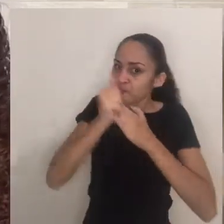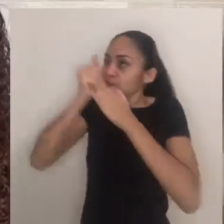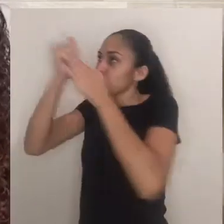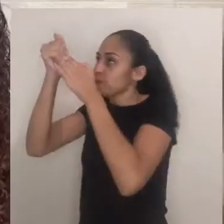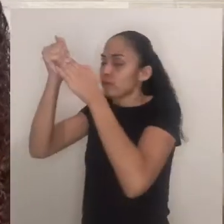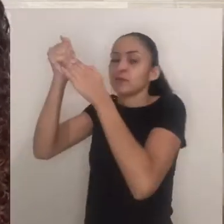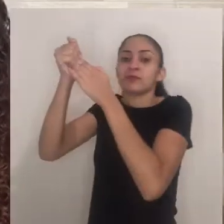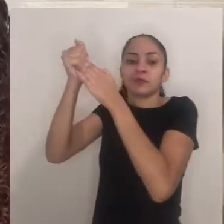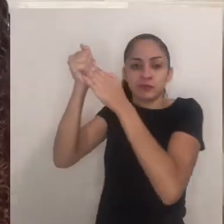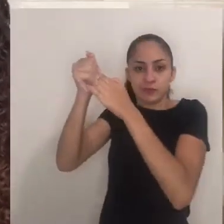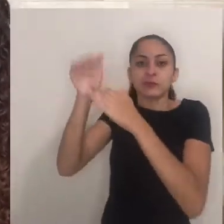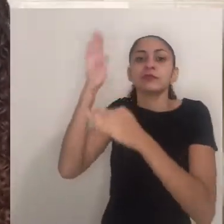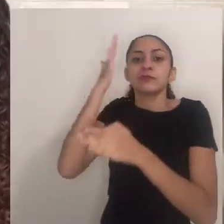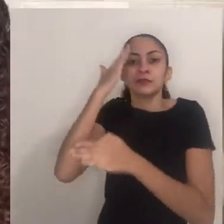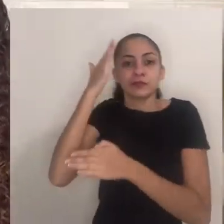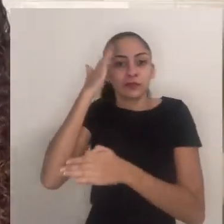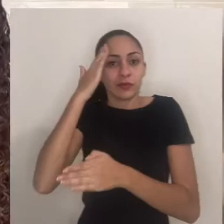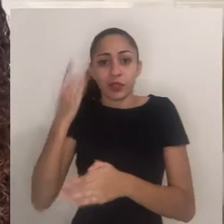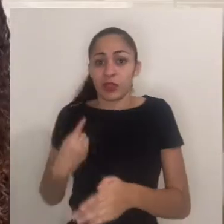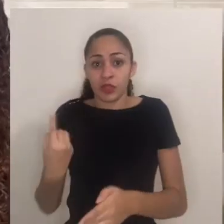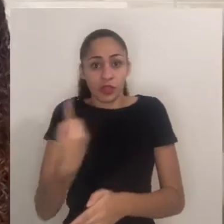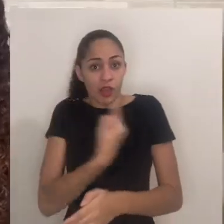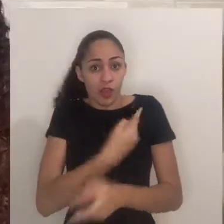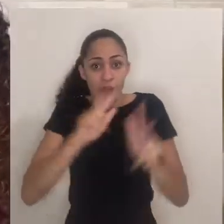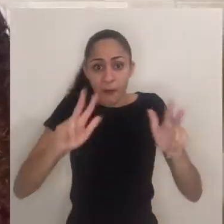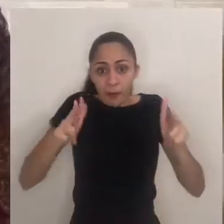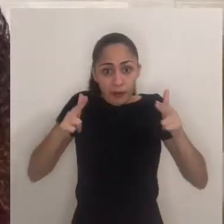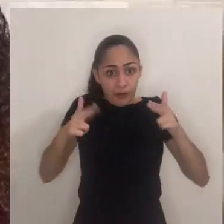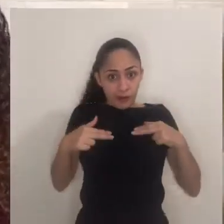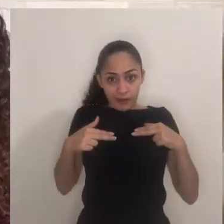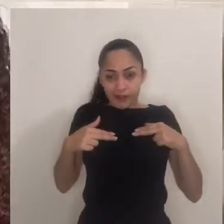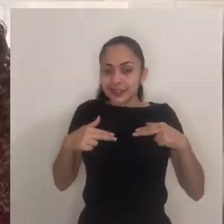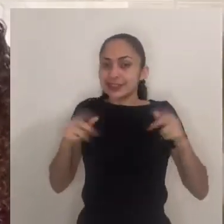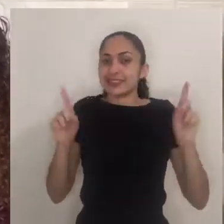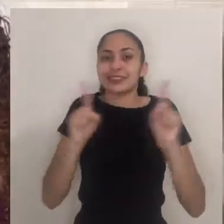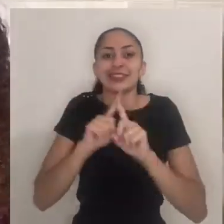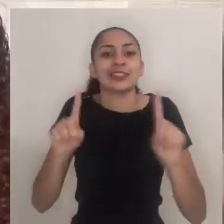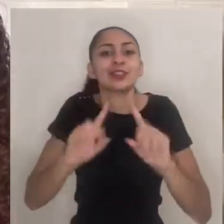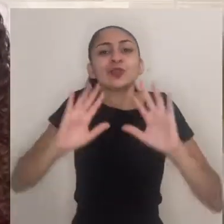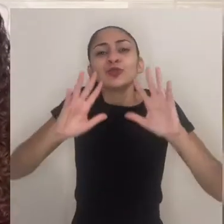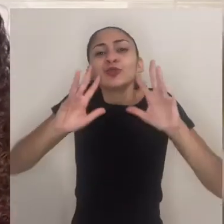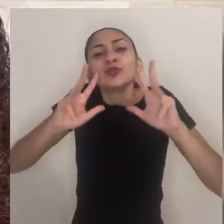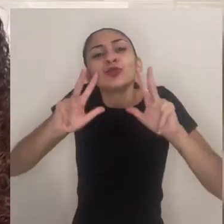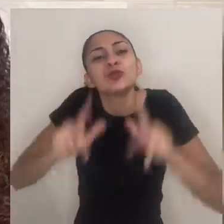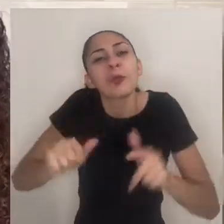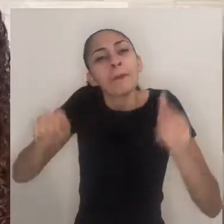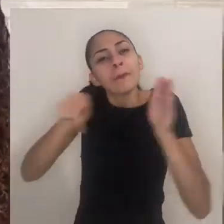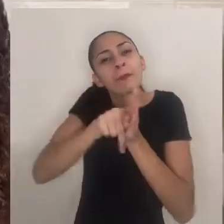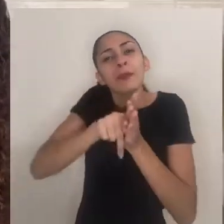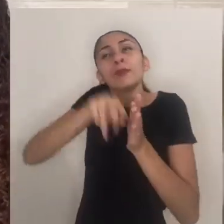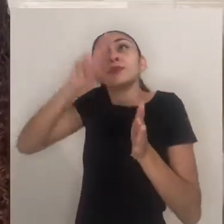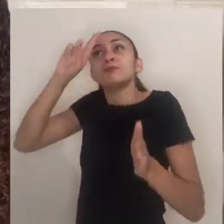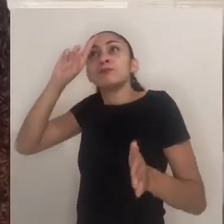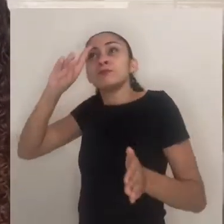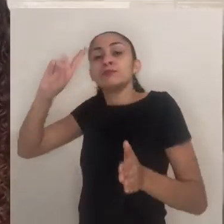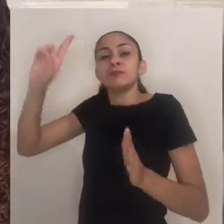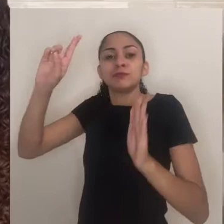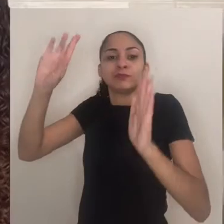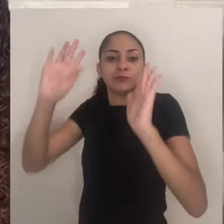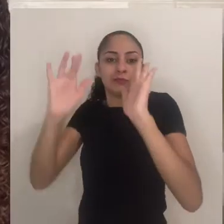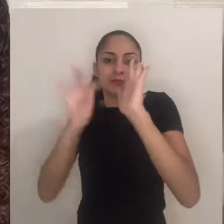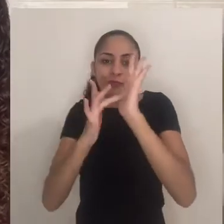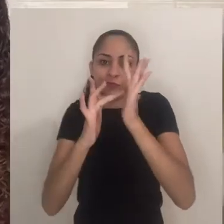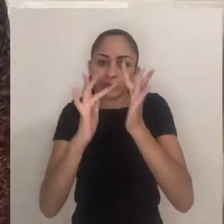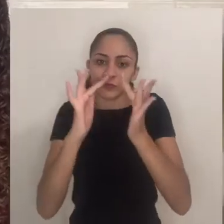temos acesso ao nosso Pai. Então, nunca foi sobre nós, é tudo sobre ele. A própria palavra de Deus nos diz,